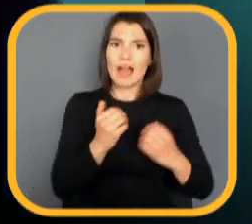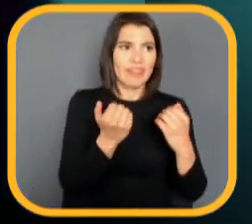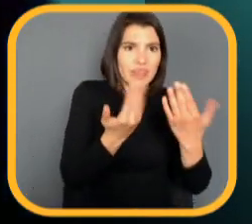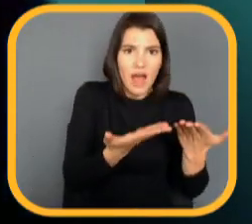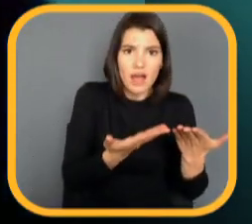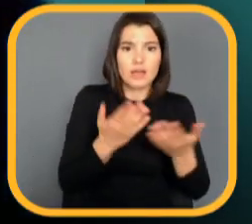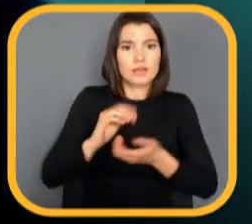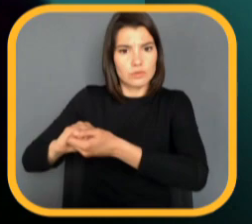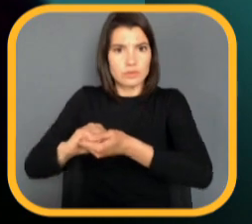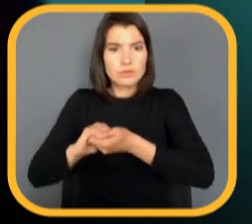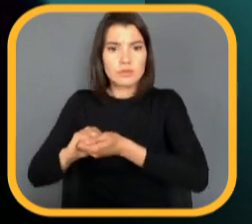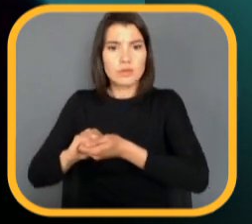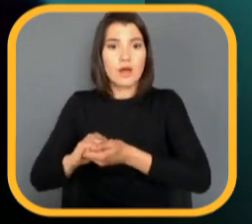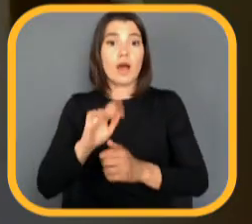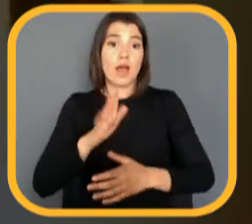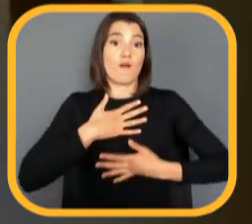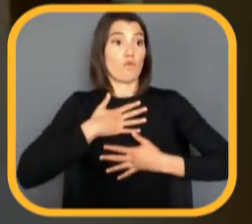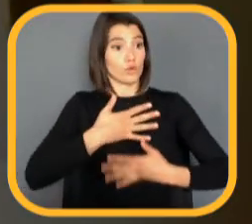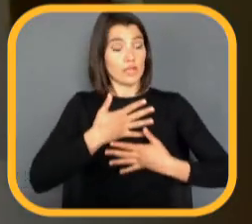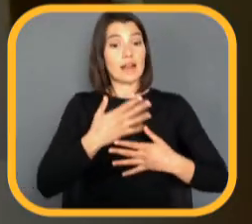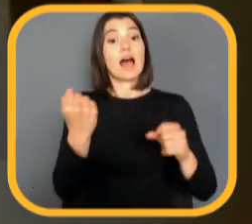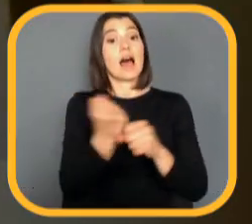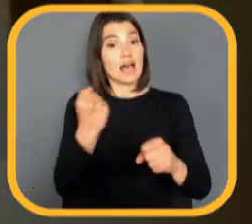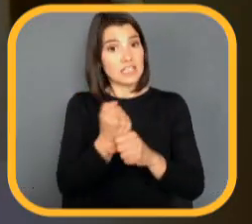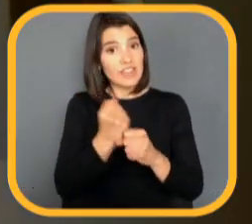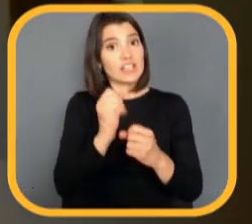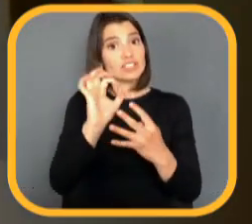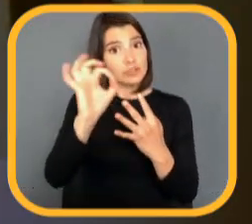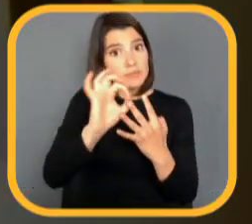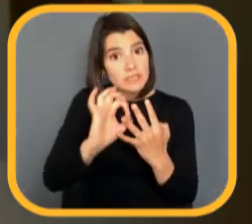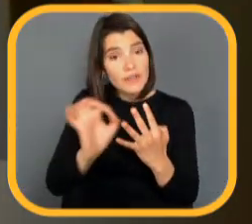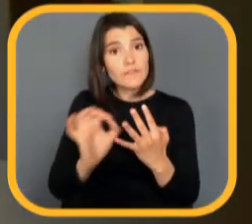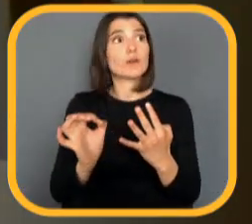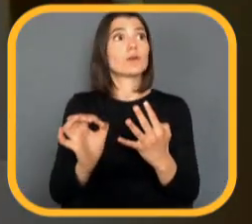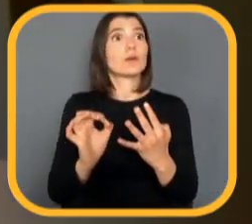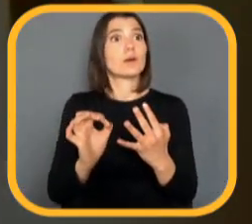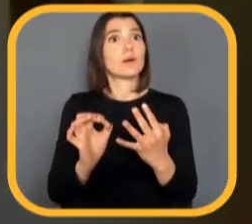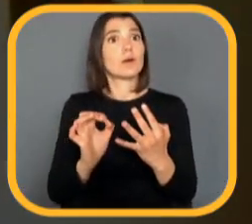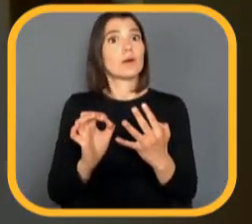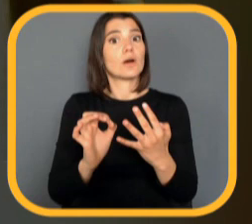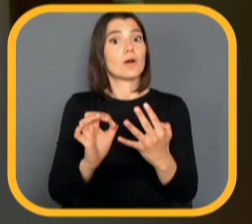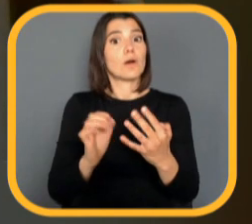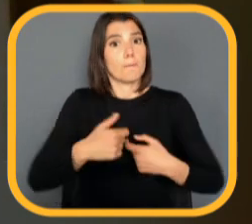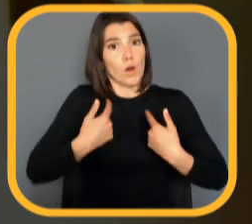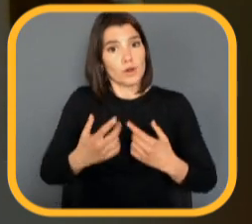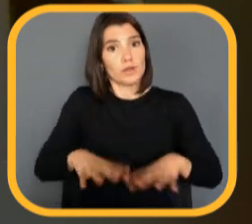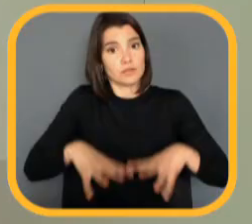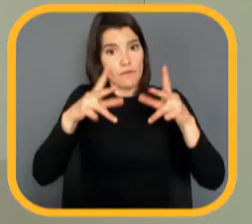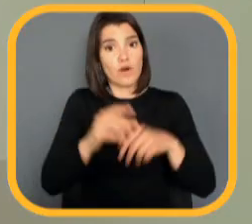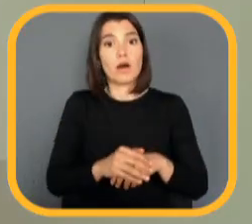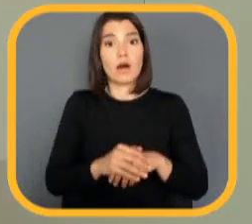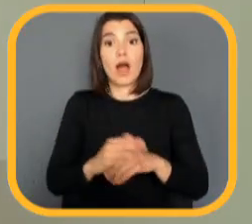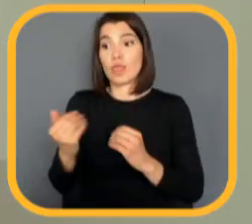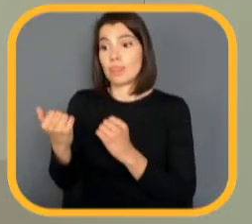voluntariado, doação e solidariedade, certo? Voluntariado, eu acho que é uma atividade em específico em que tu te